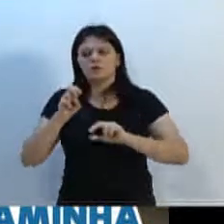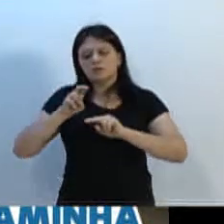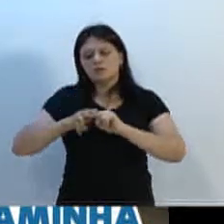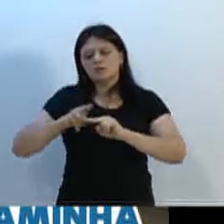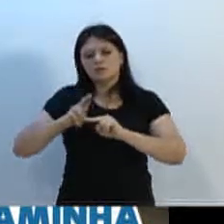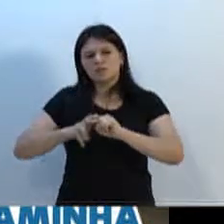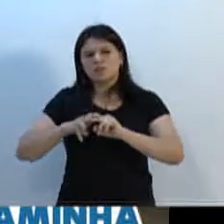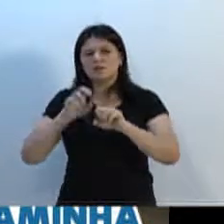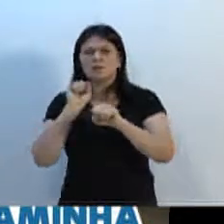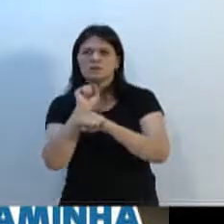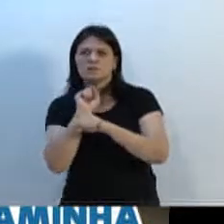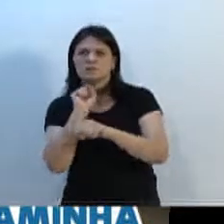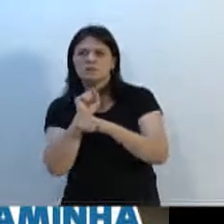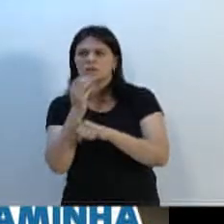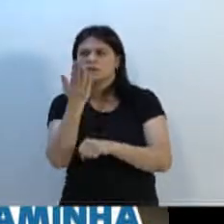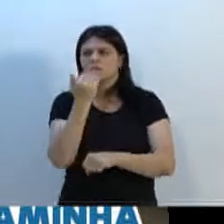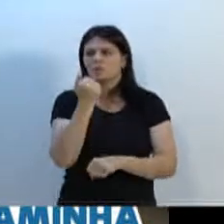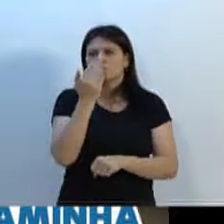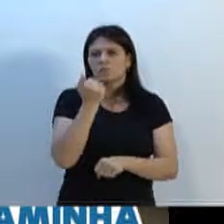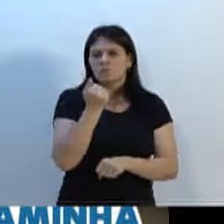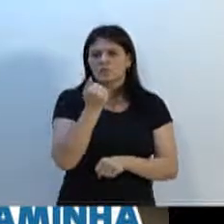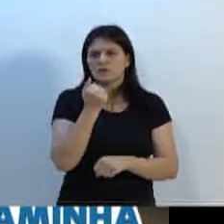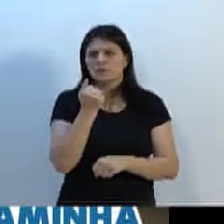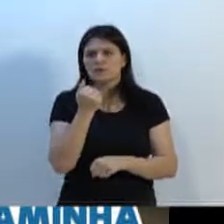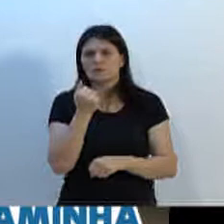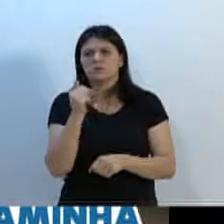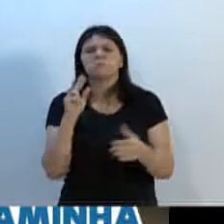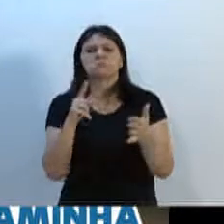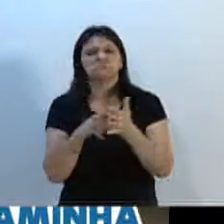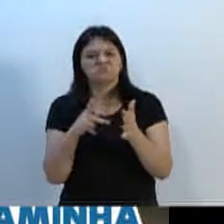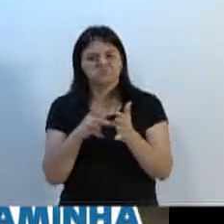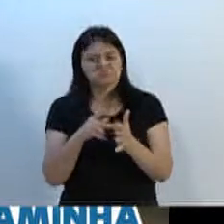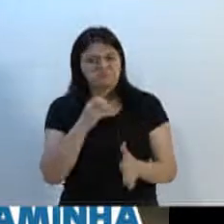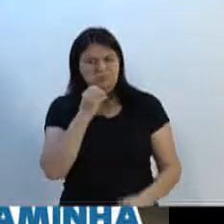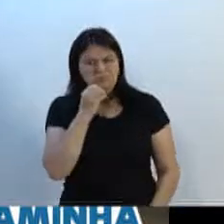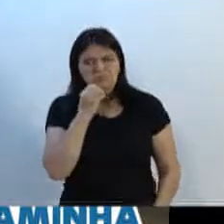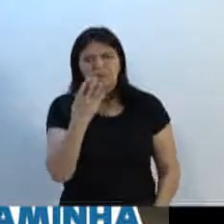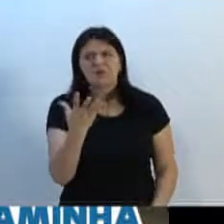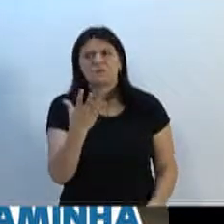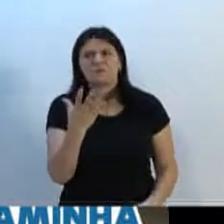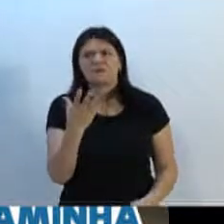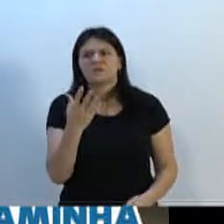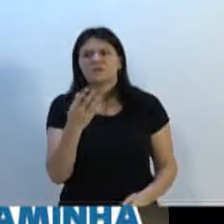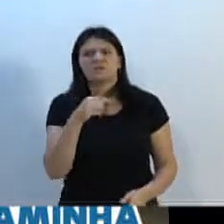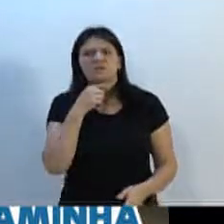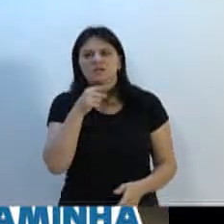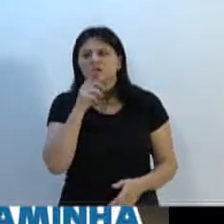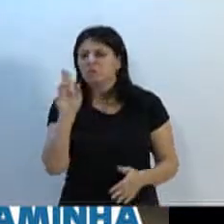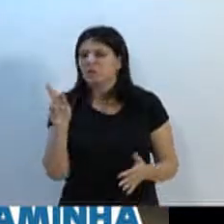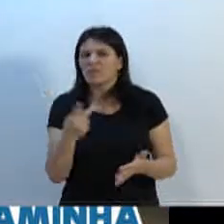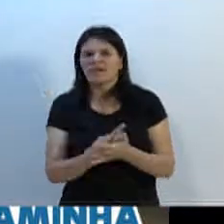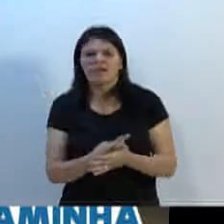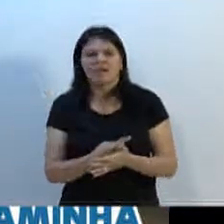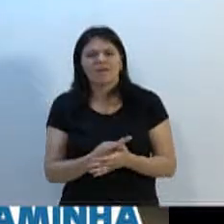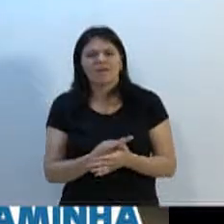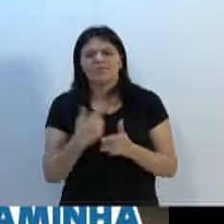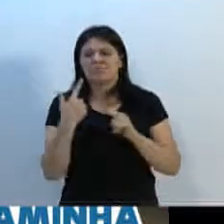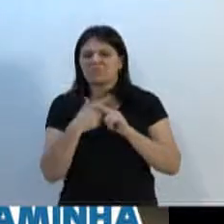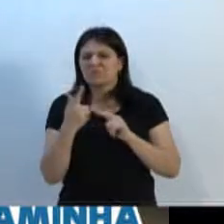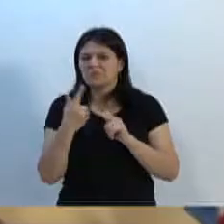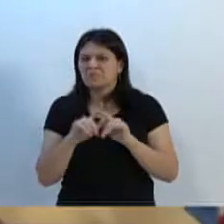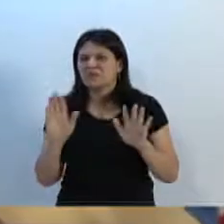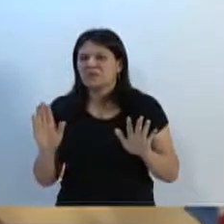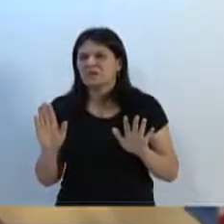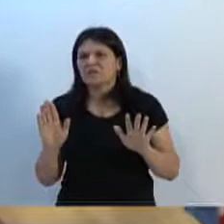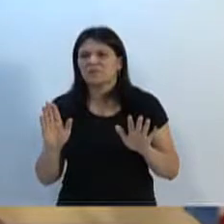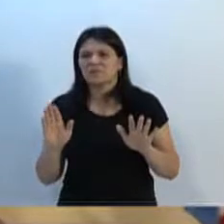sentadas esperando, né, a comida. E a comida realmente é muito boa, sem nenhum tipo de erro, sem nenhum tipo de problema.